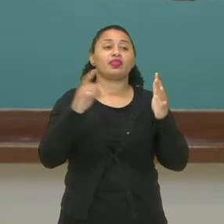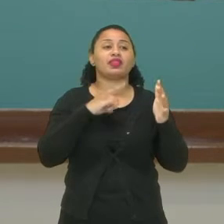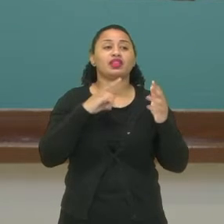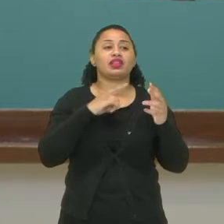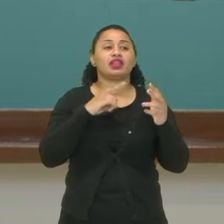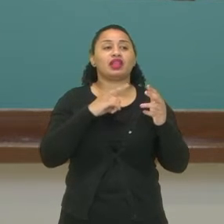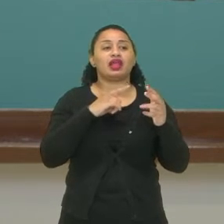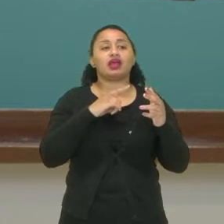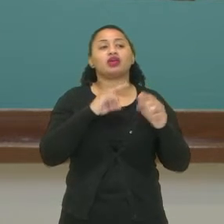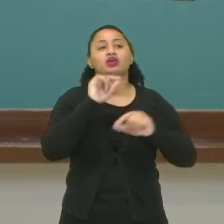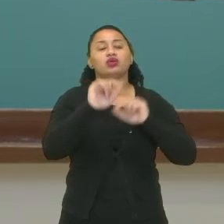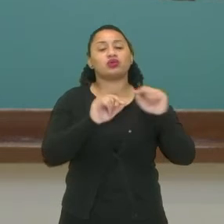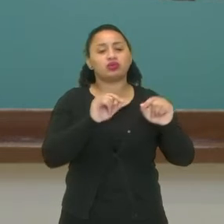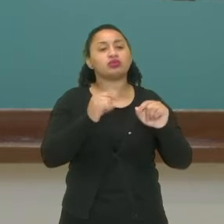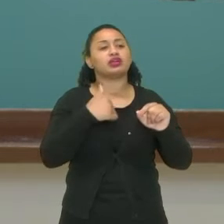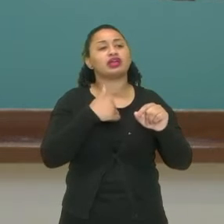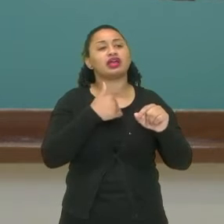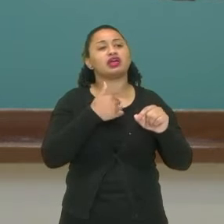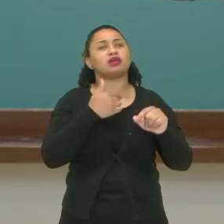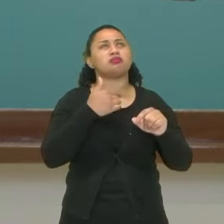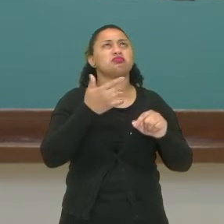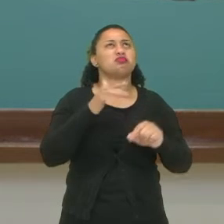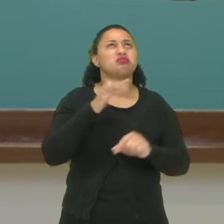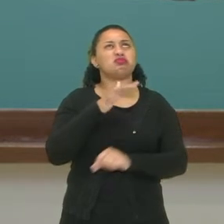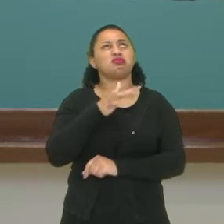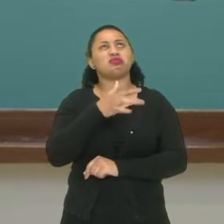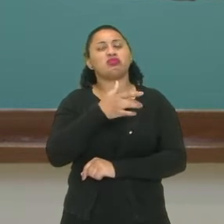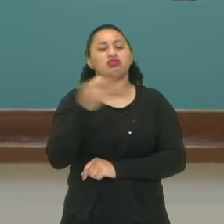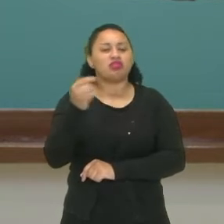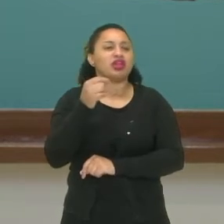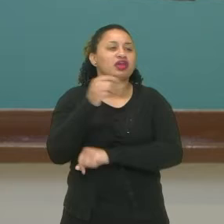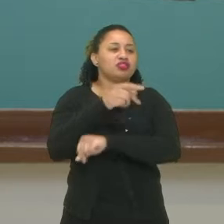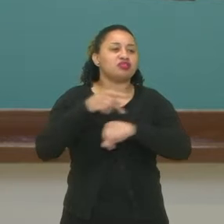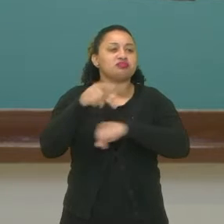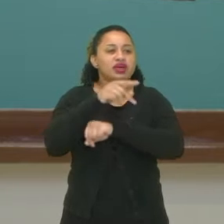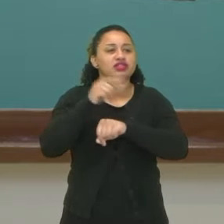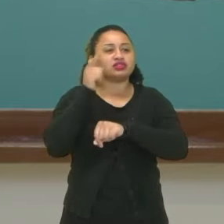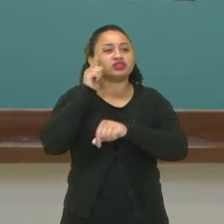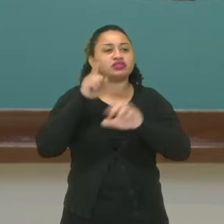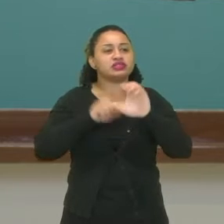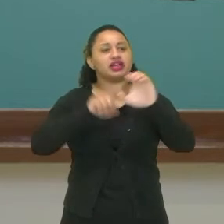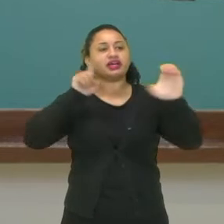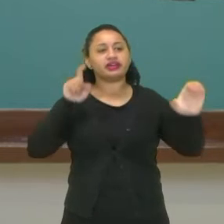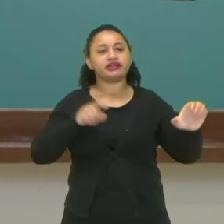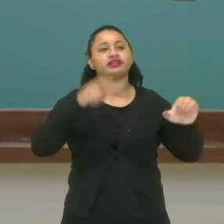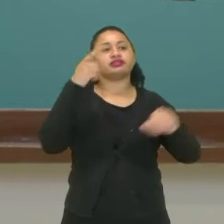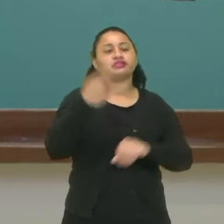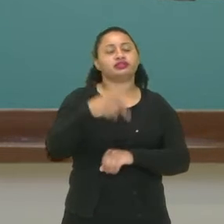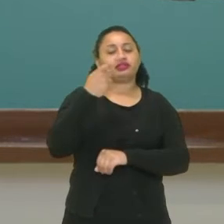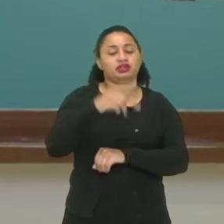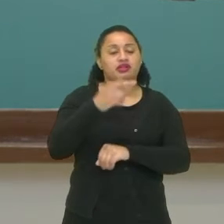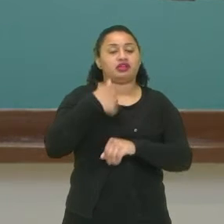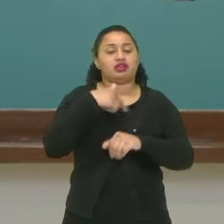2 dezenas de países se tornando independentes aqui na América, né? Então é um processo